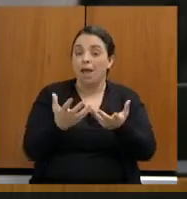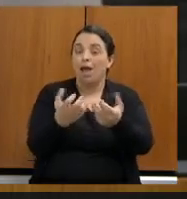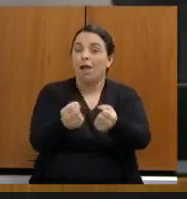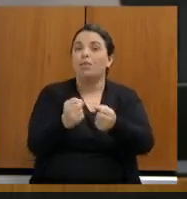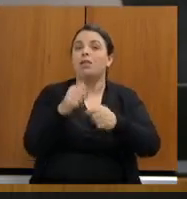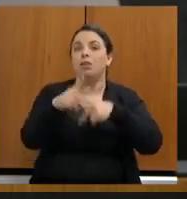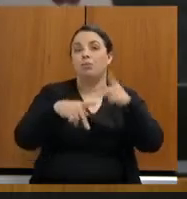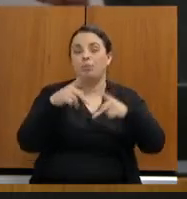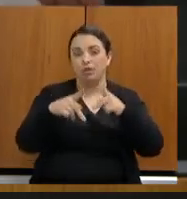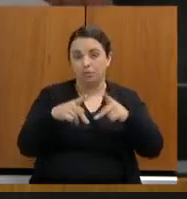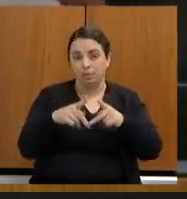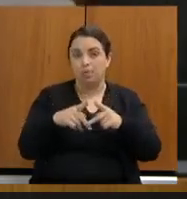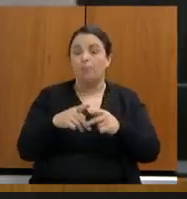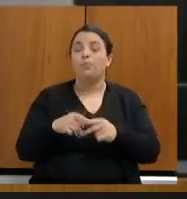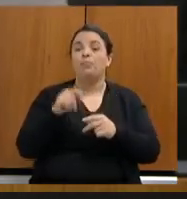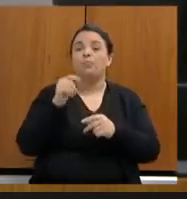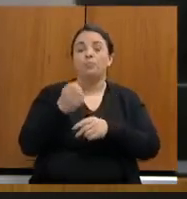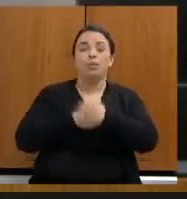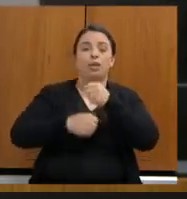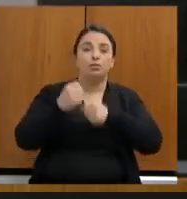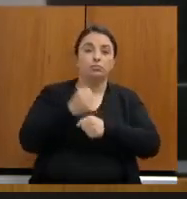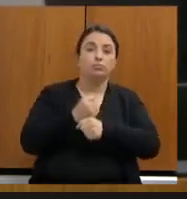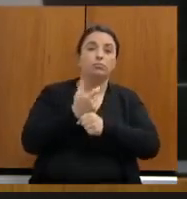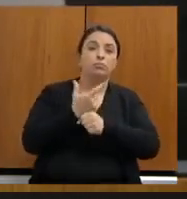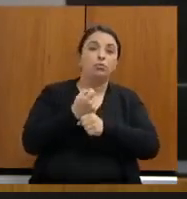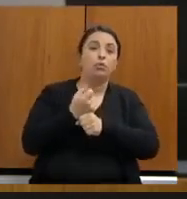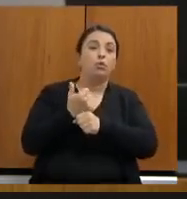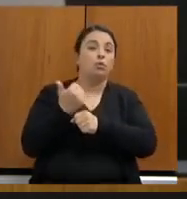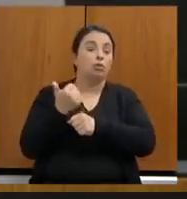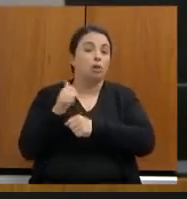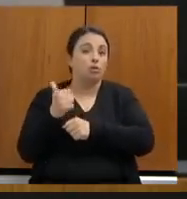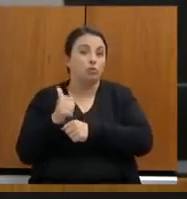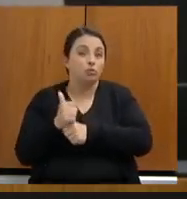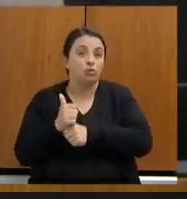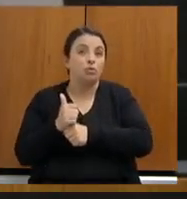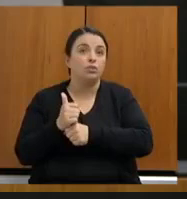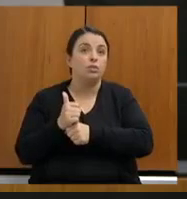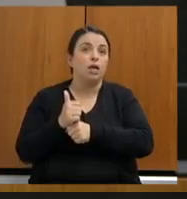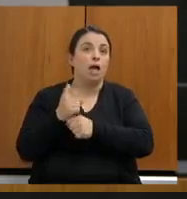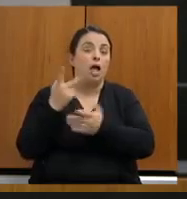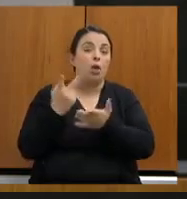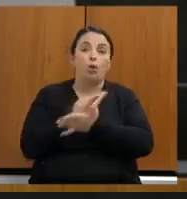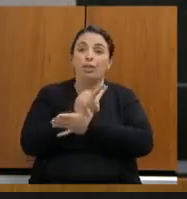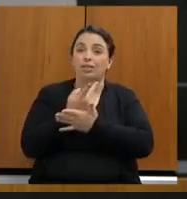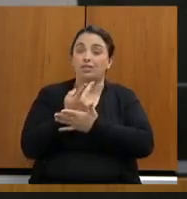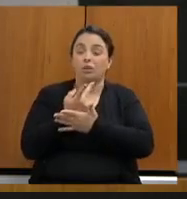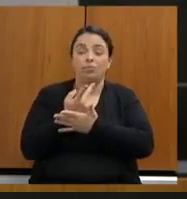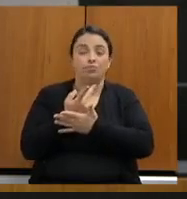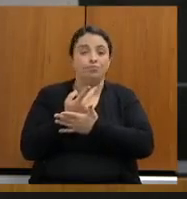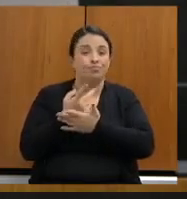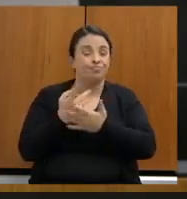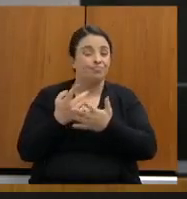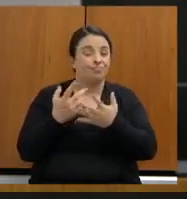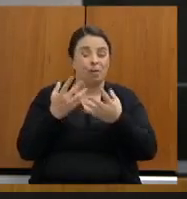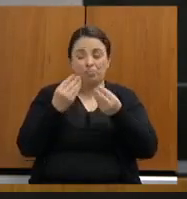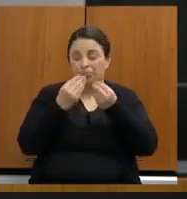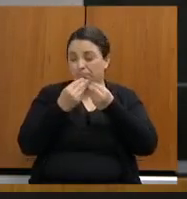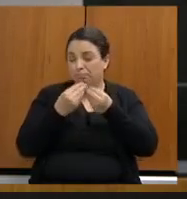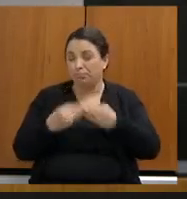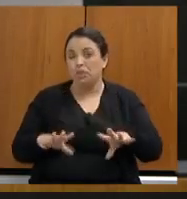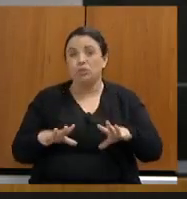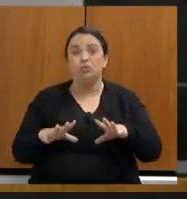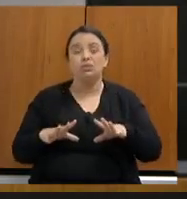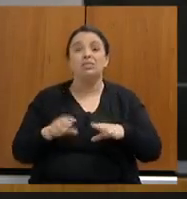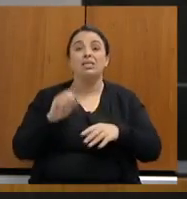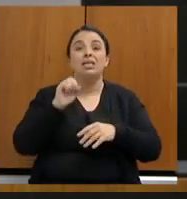excelência era presidente da Comissão no ano de 2011 foi um desastre para integração ao estabelecer